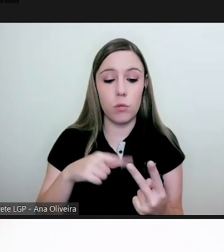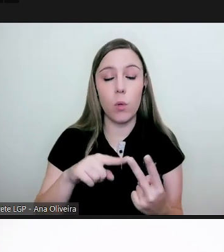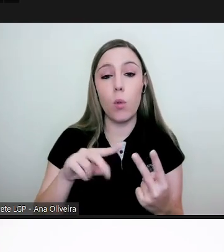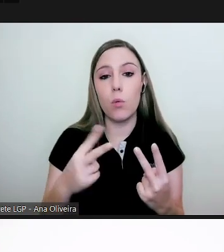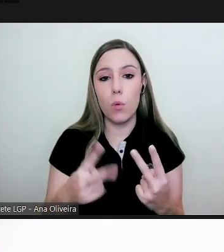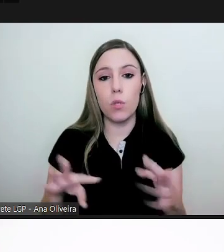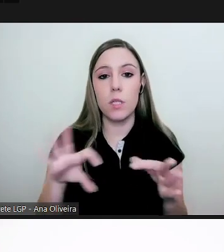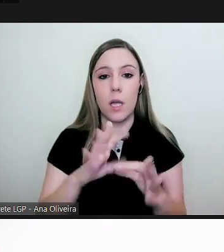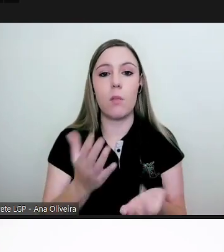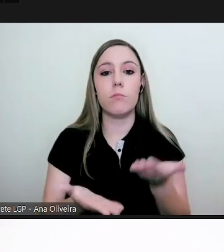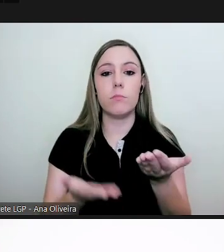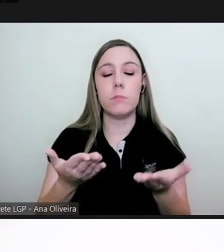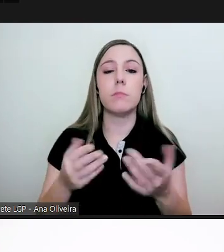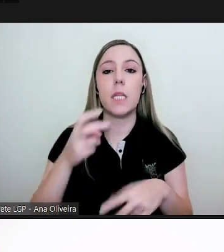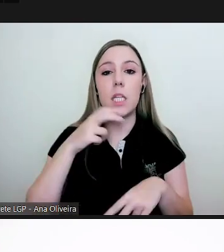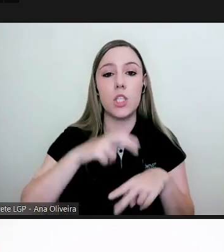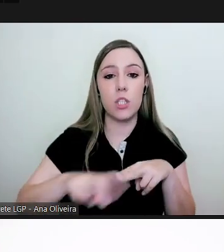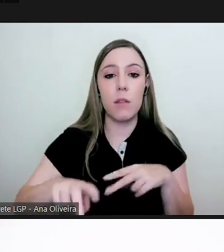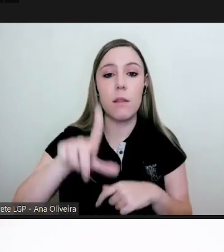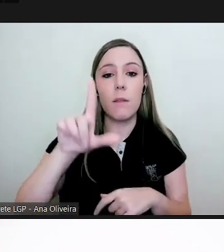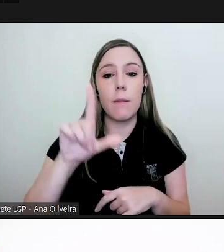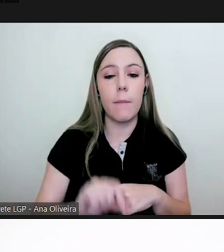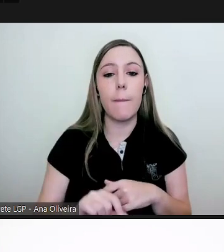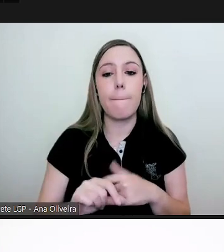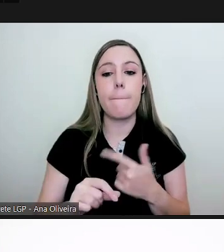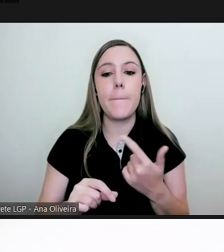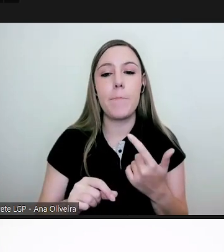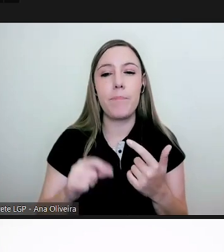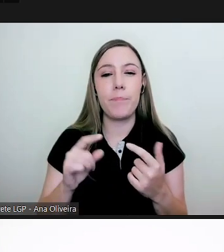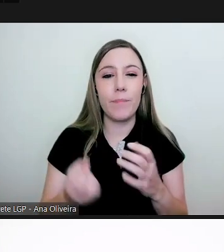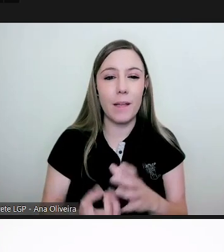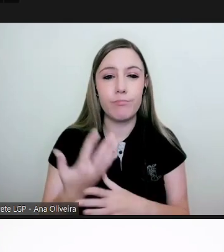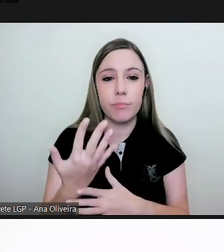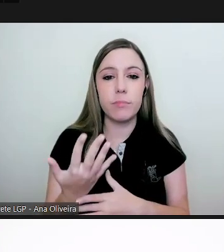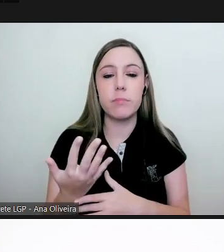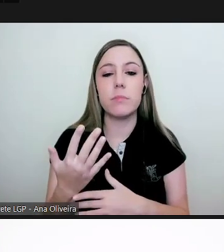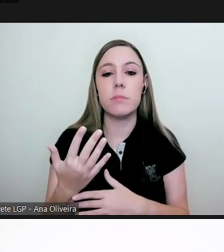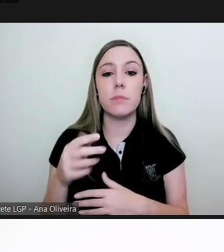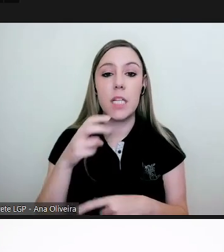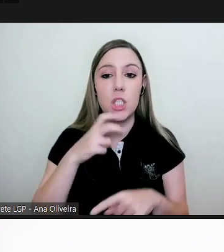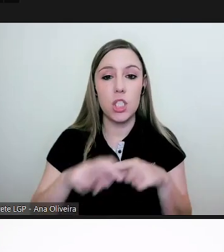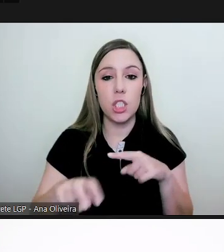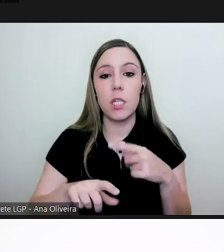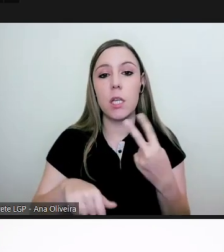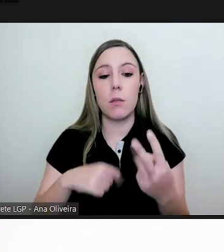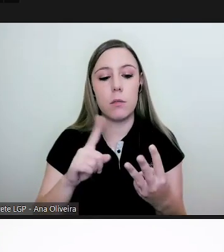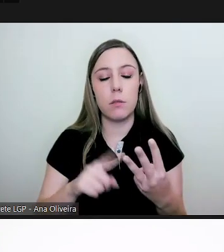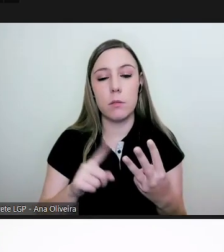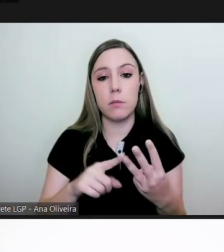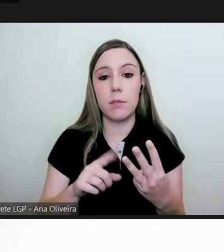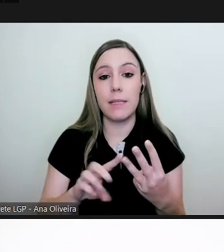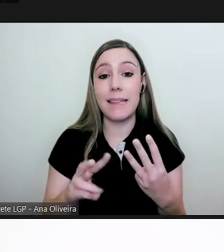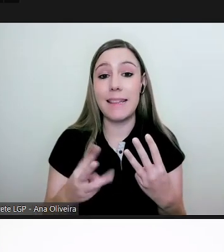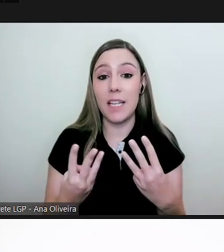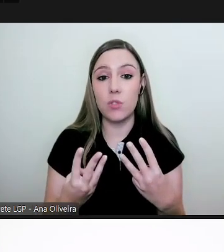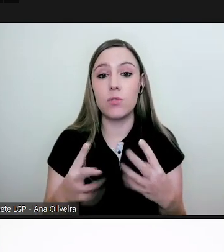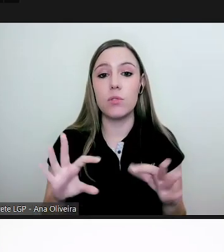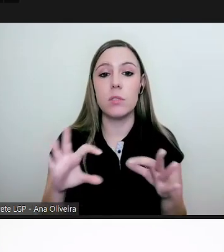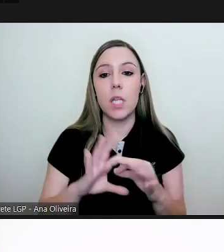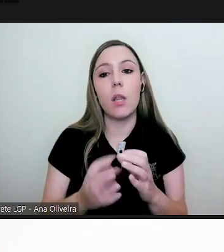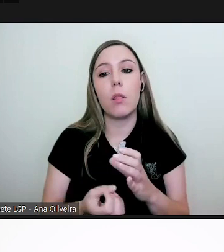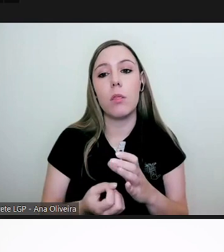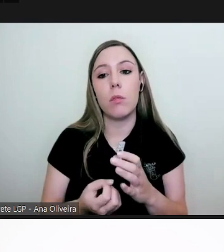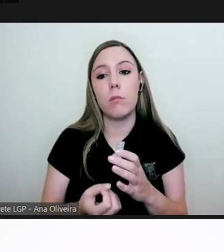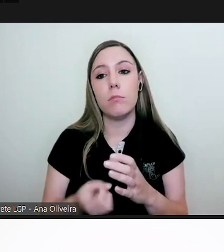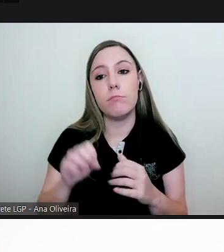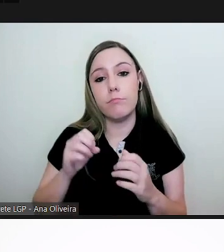balanço energético e com as emissões subjacentes à produção dessa energia, e o Scope 3 são as emissões dos nossos fornecedores